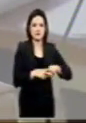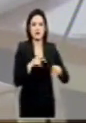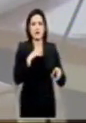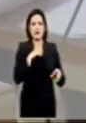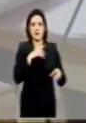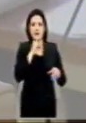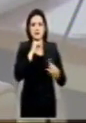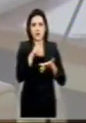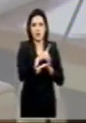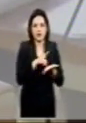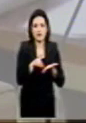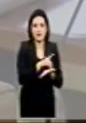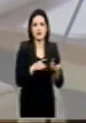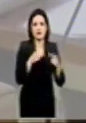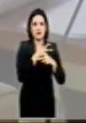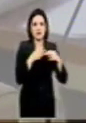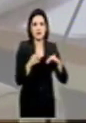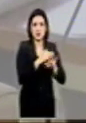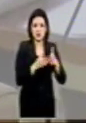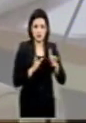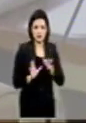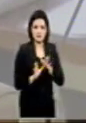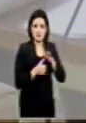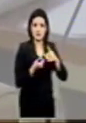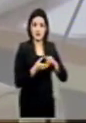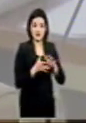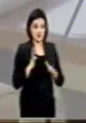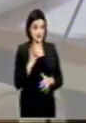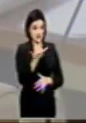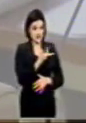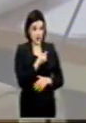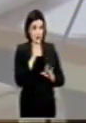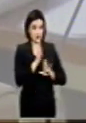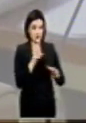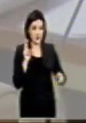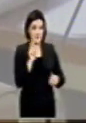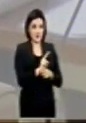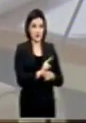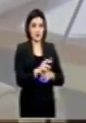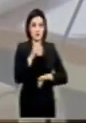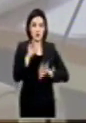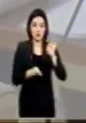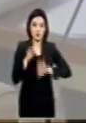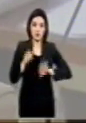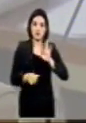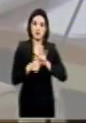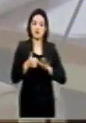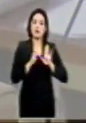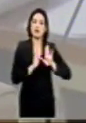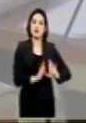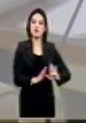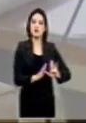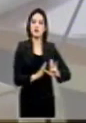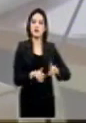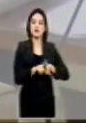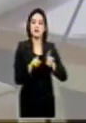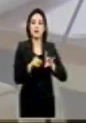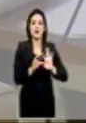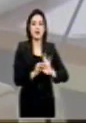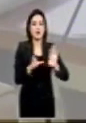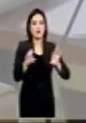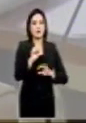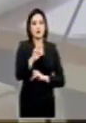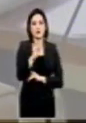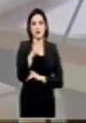espelhamento se realizado, já apreendidos por ordem do juiz de primeiro grau e mantidos à disposição do Supremo Tribunal